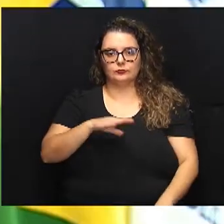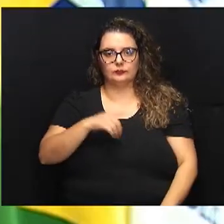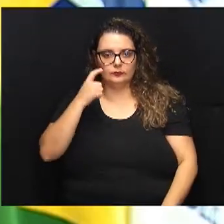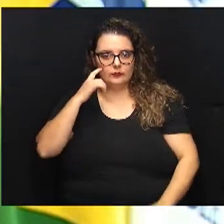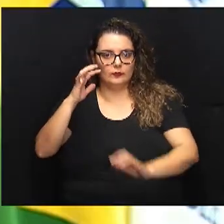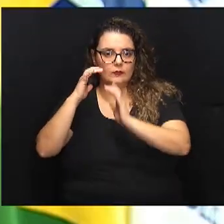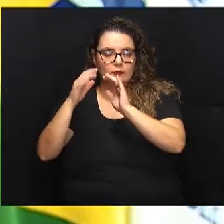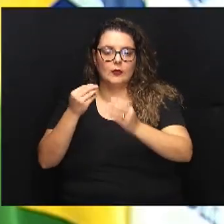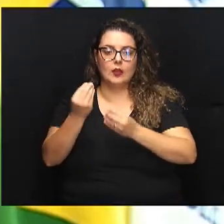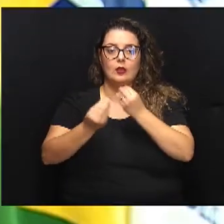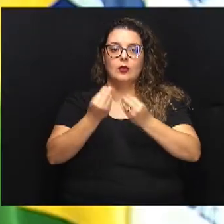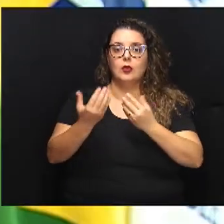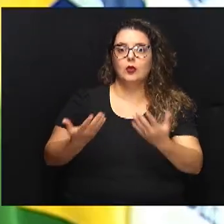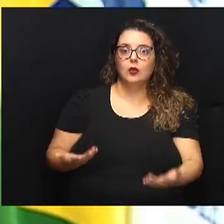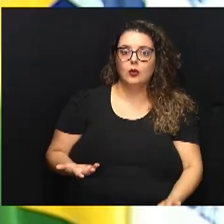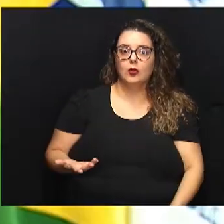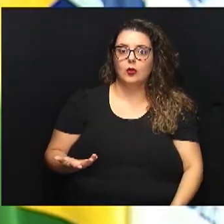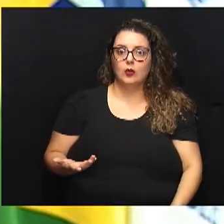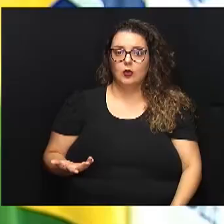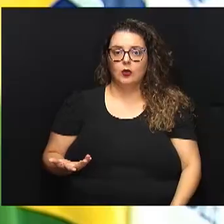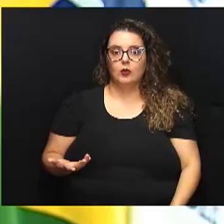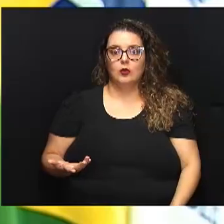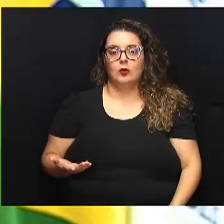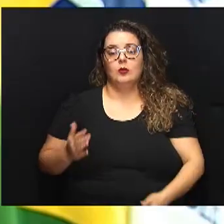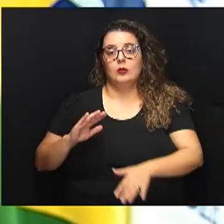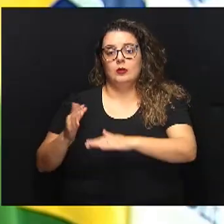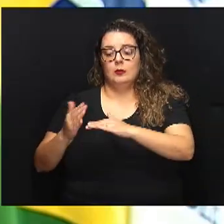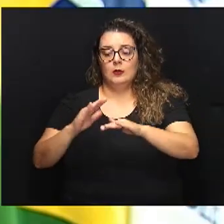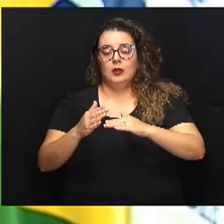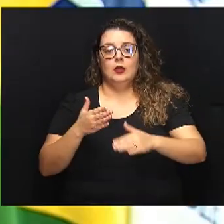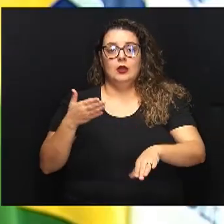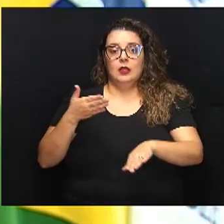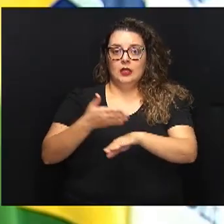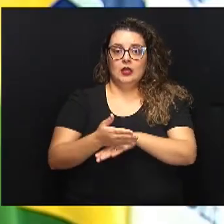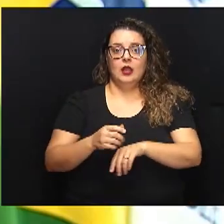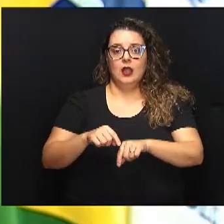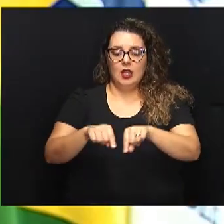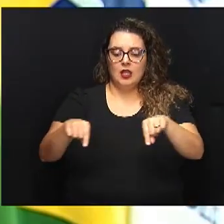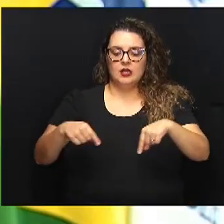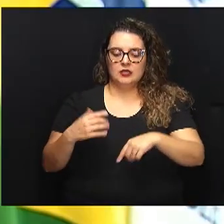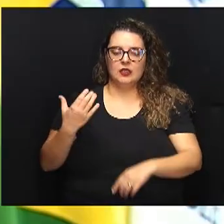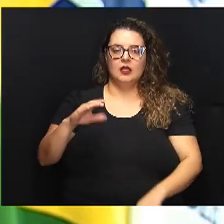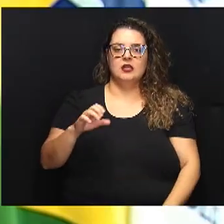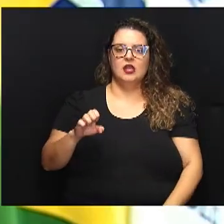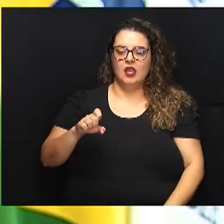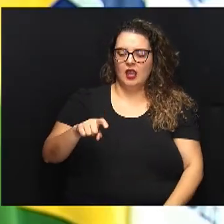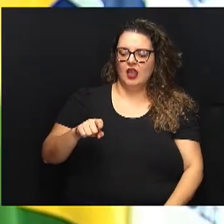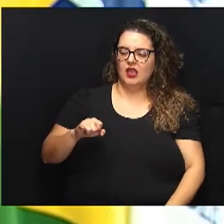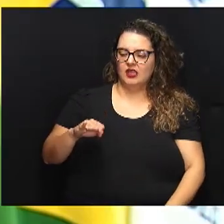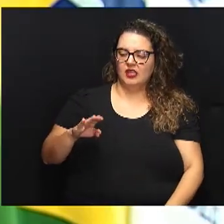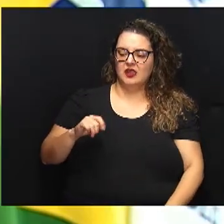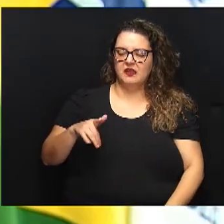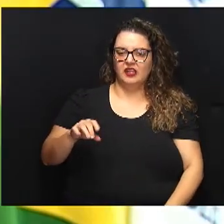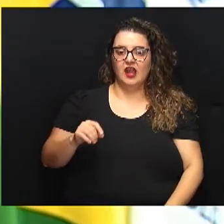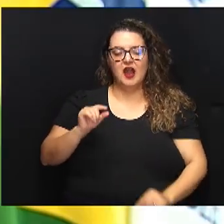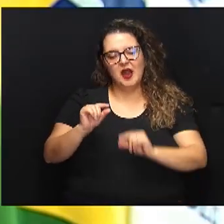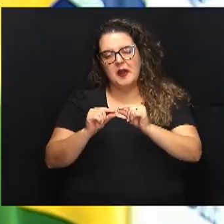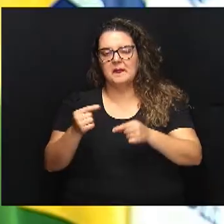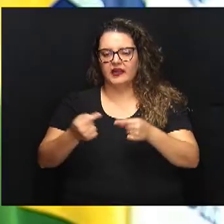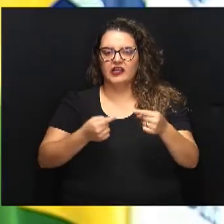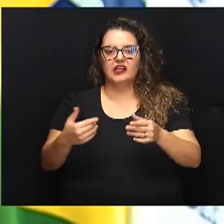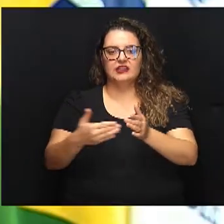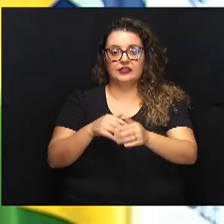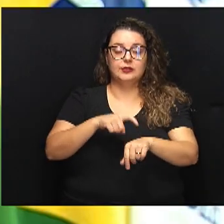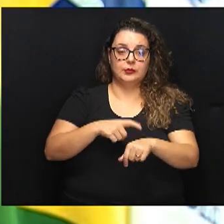pensar como que os bairros podem também acessar salas de exibição. Foi um pouco essa a discussão que a gente fez até o